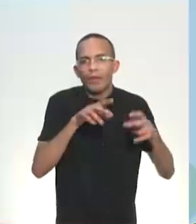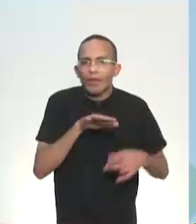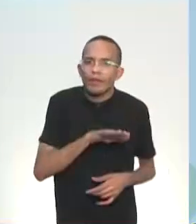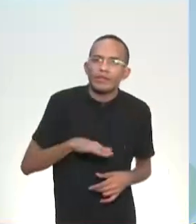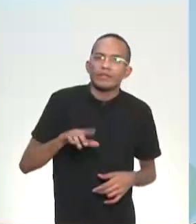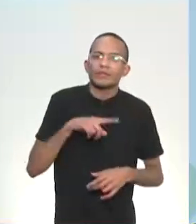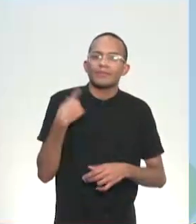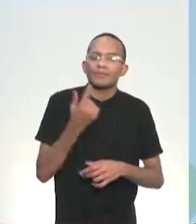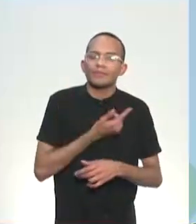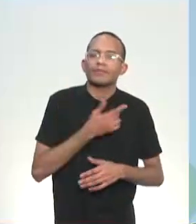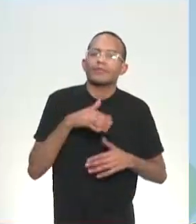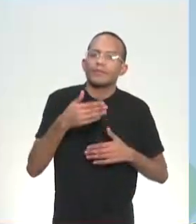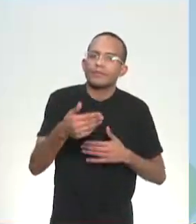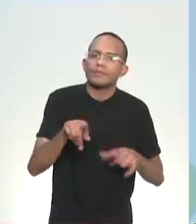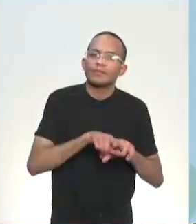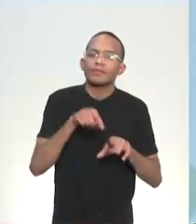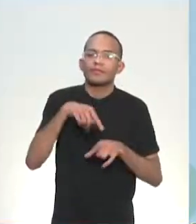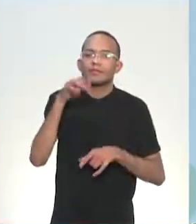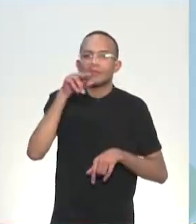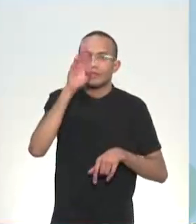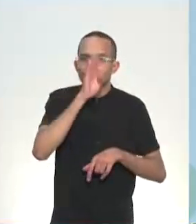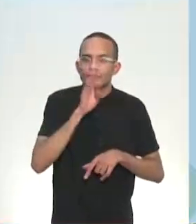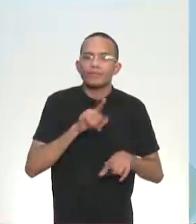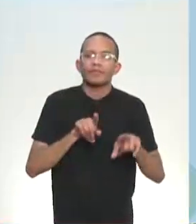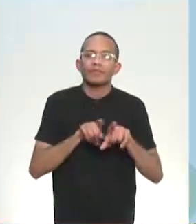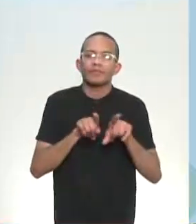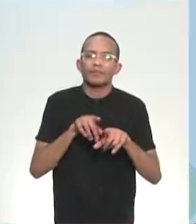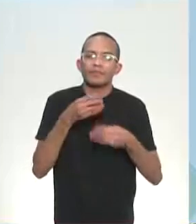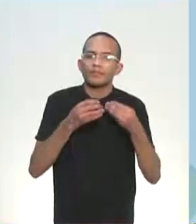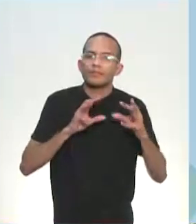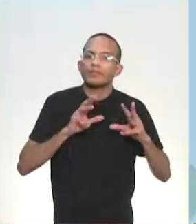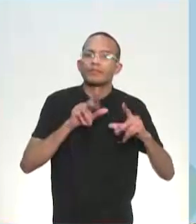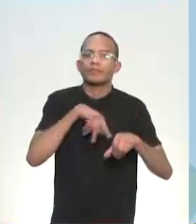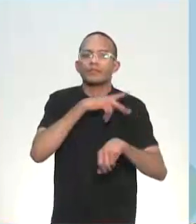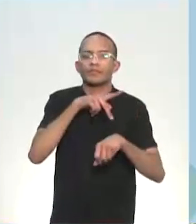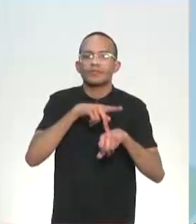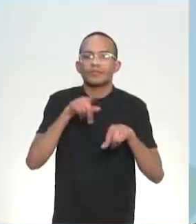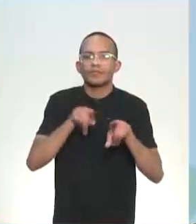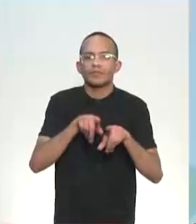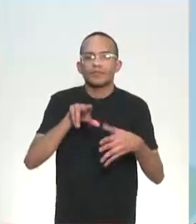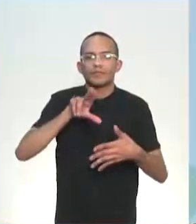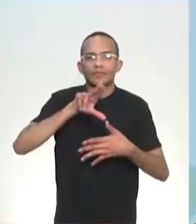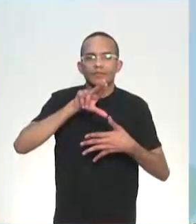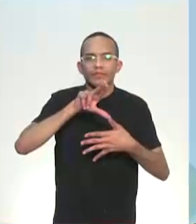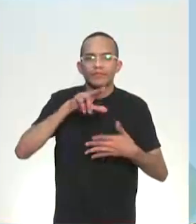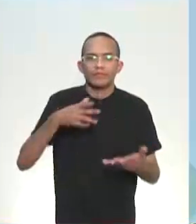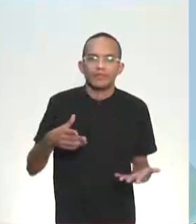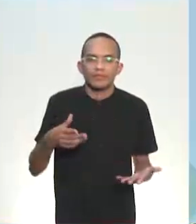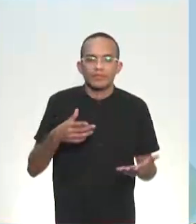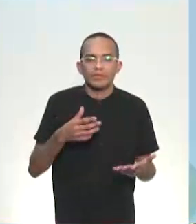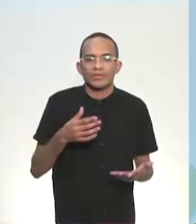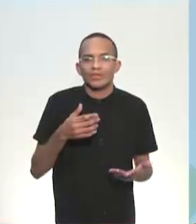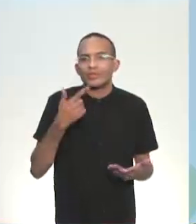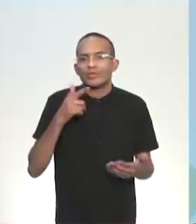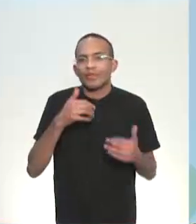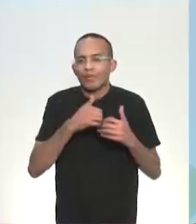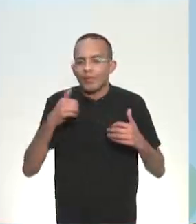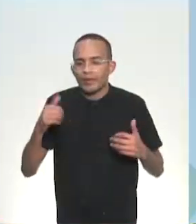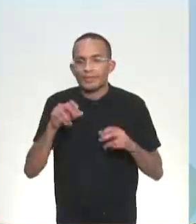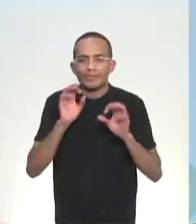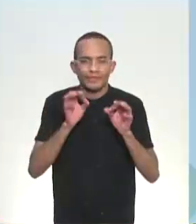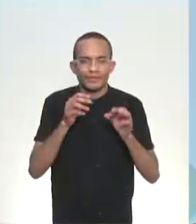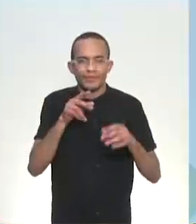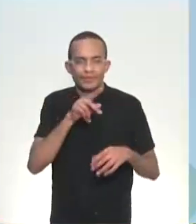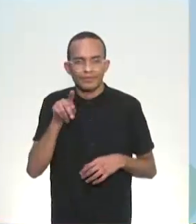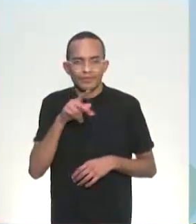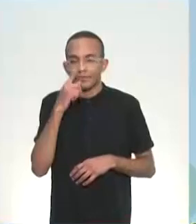né, no nosso decorrer aí, tanto aqui no Brasil, como em todos os países aí da América Latina. Acho que não tem uma exceção, né, professor?